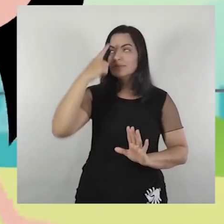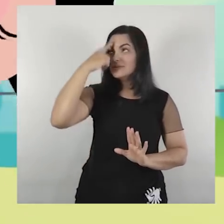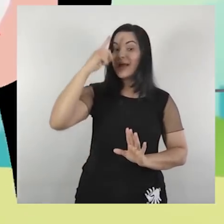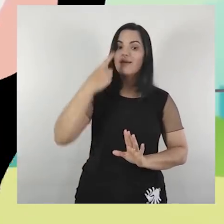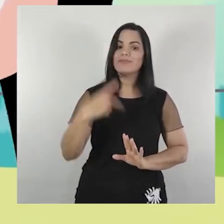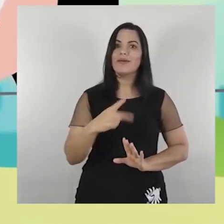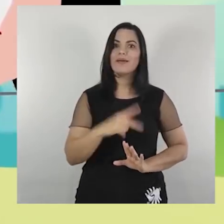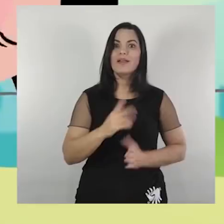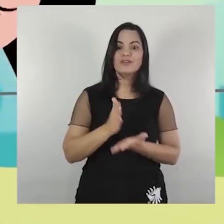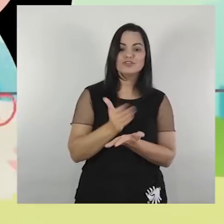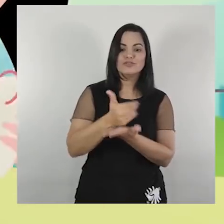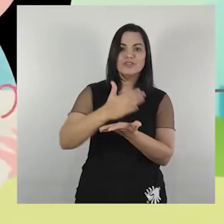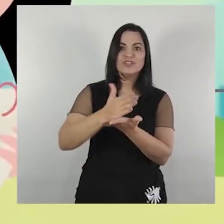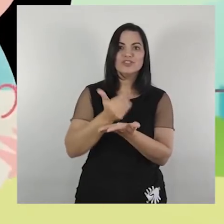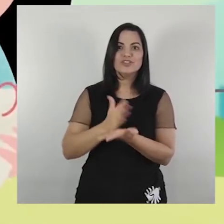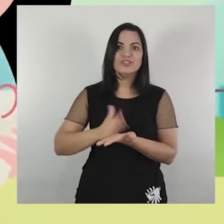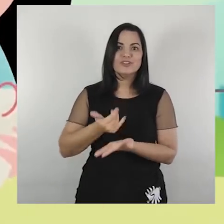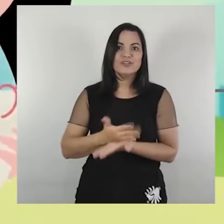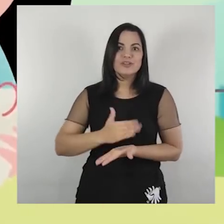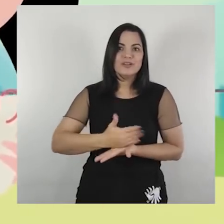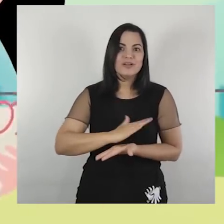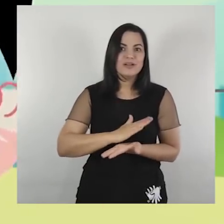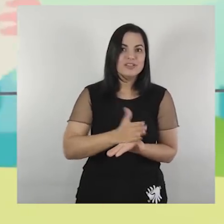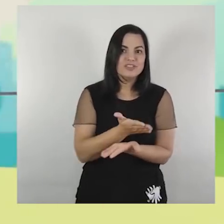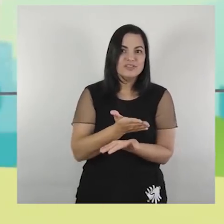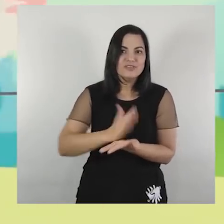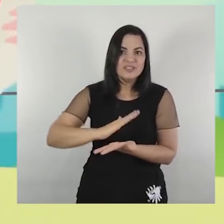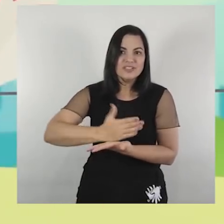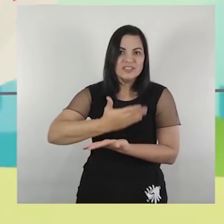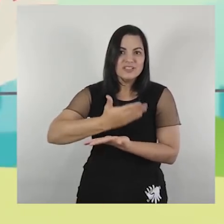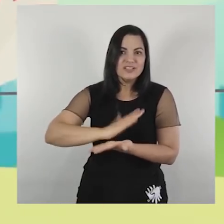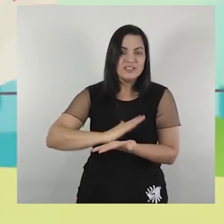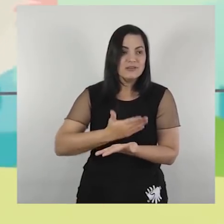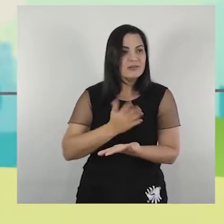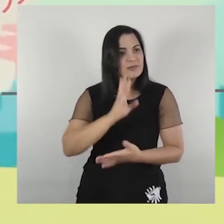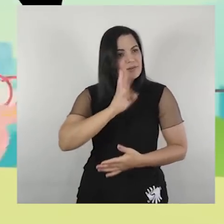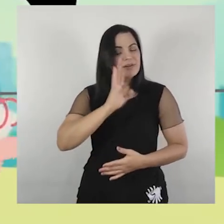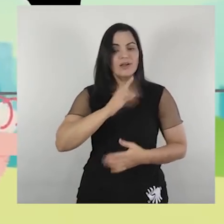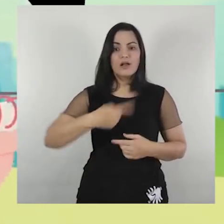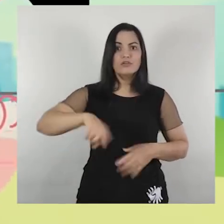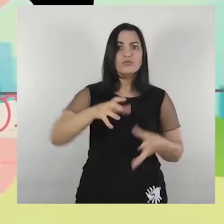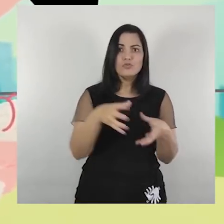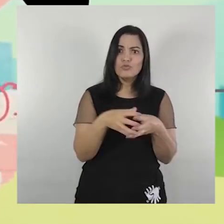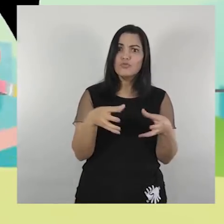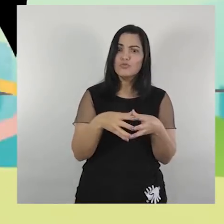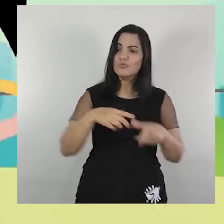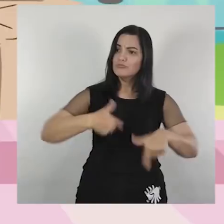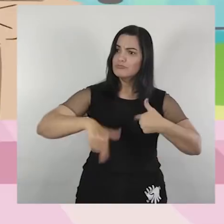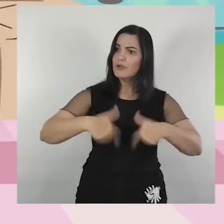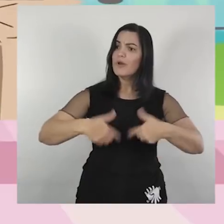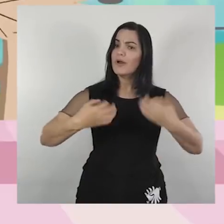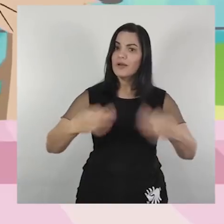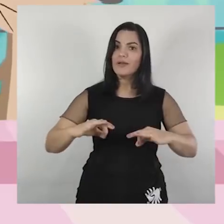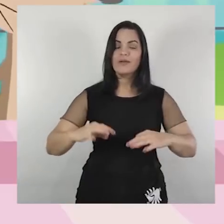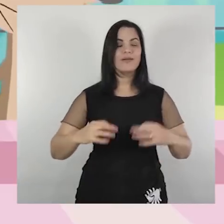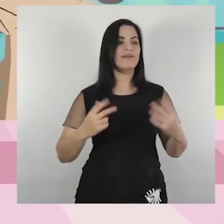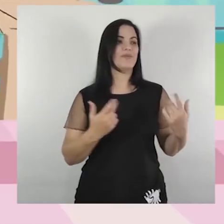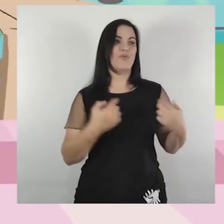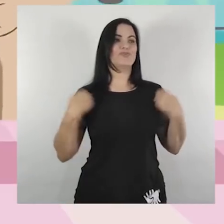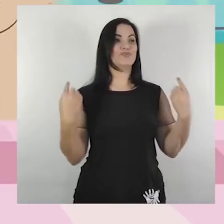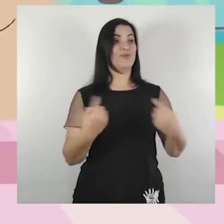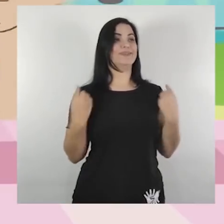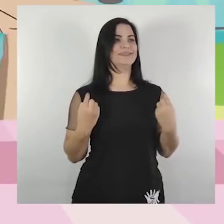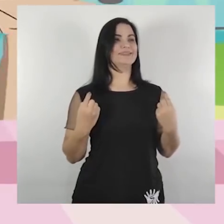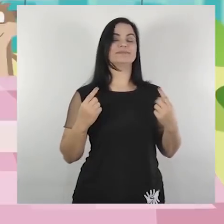pedacinhos. Incrível! Isso é muito legal! As formigas trabalham em equipe. Que nem a